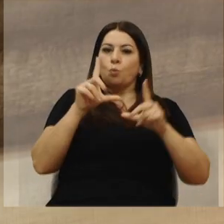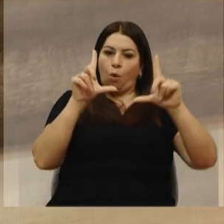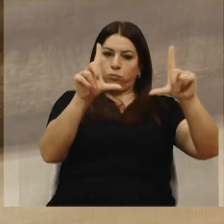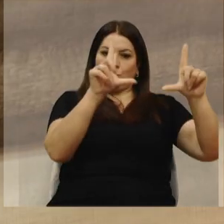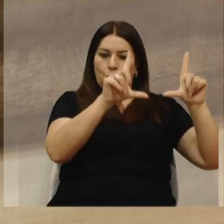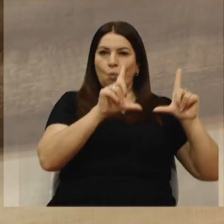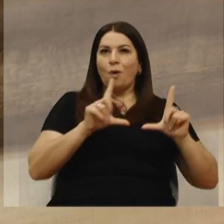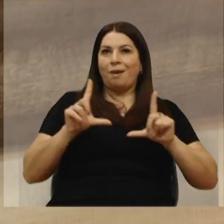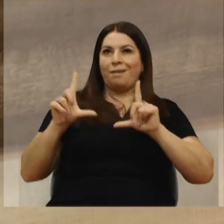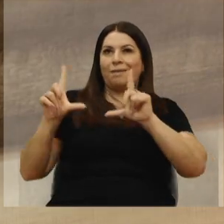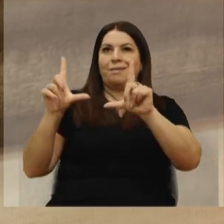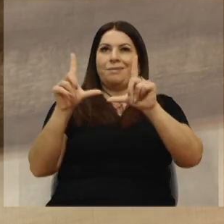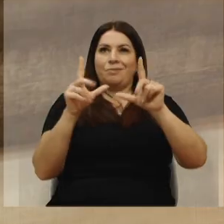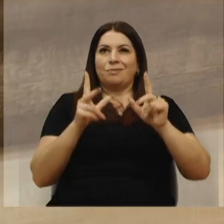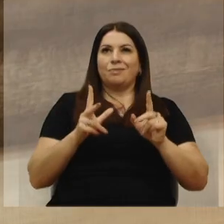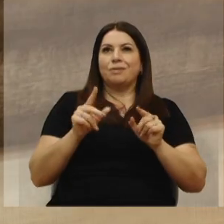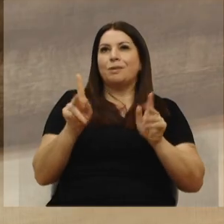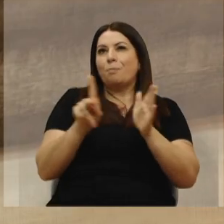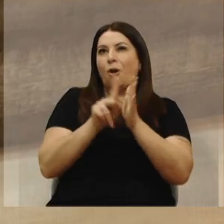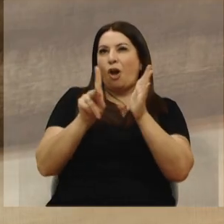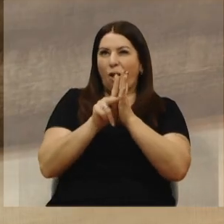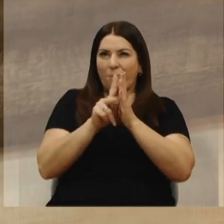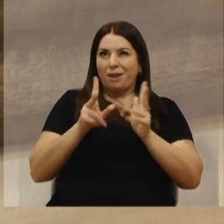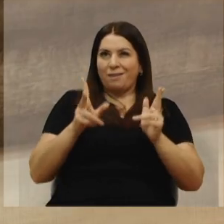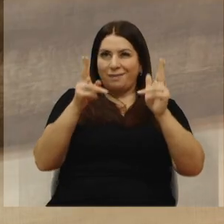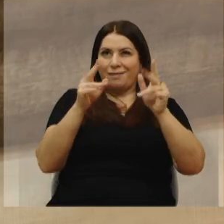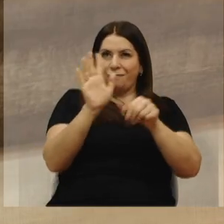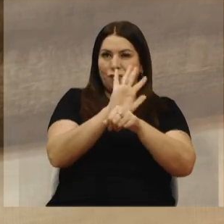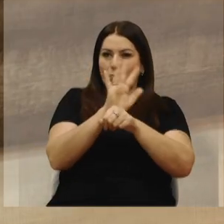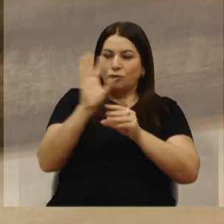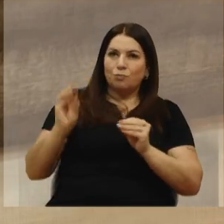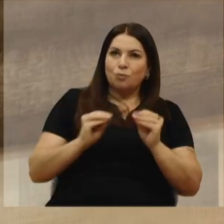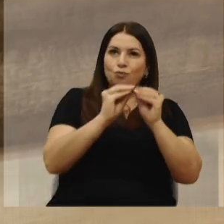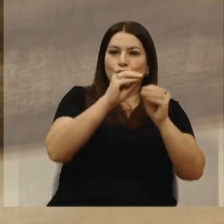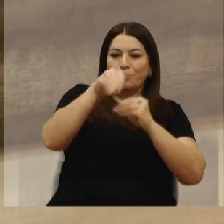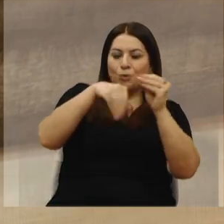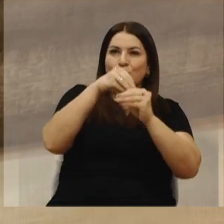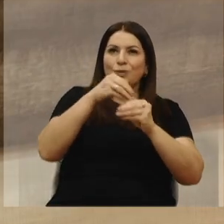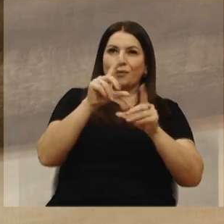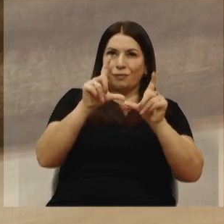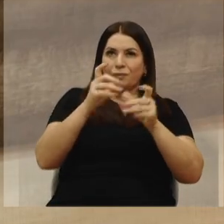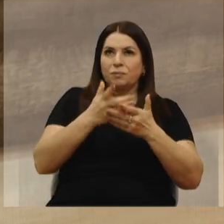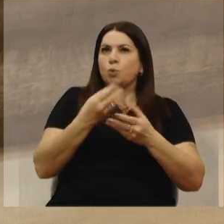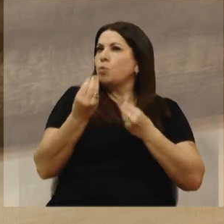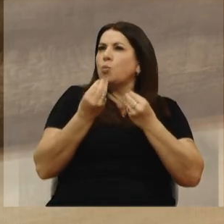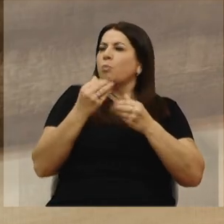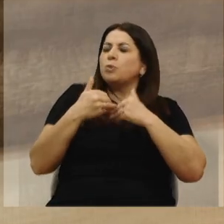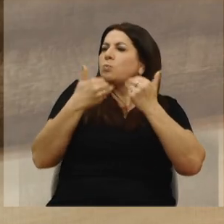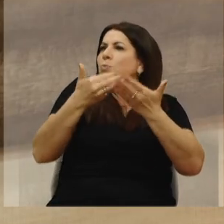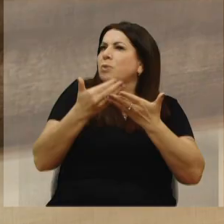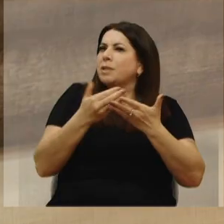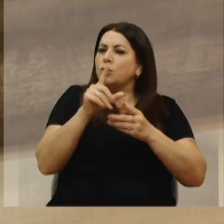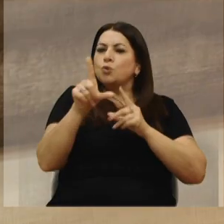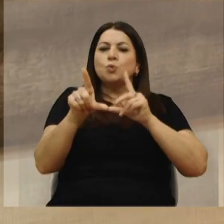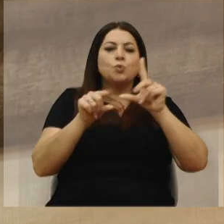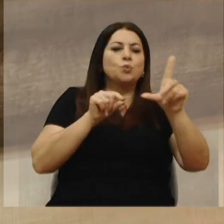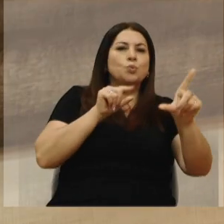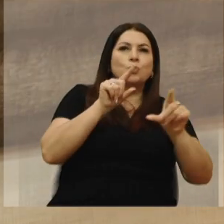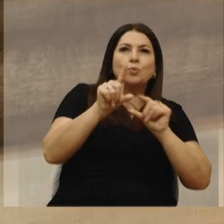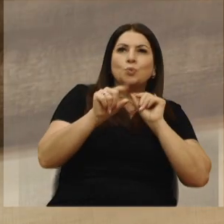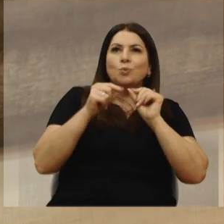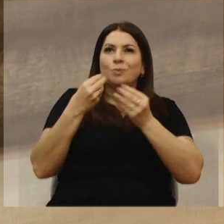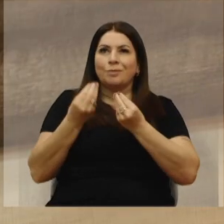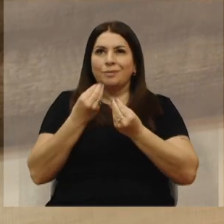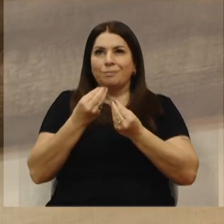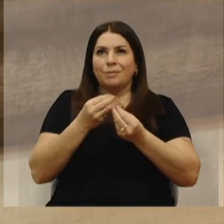os quadros das próprias filmagens e jogando com fotografias. Como é que foi esse processo de escolha,